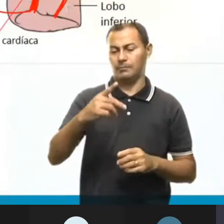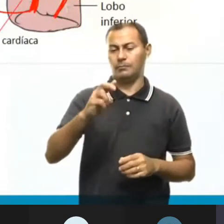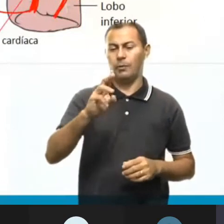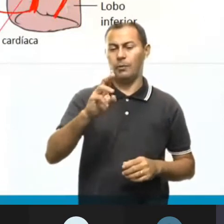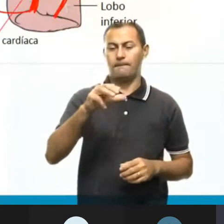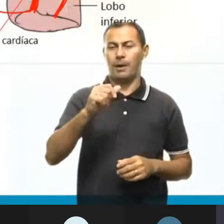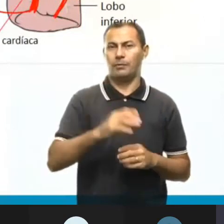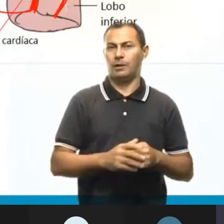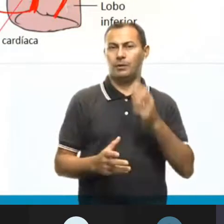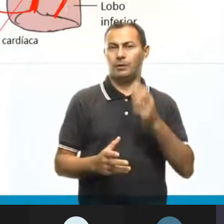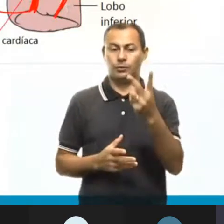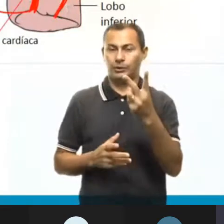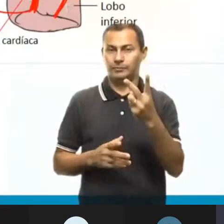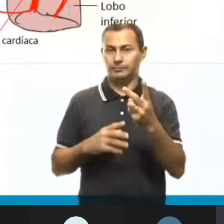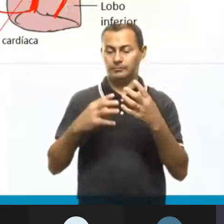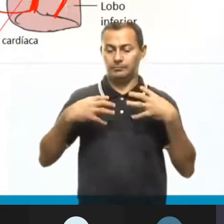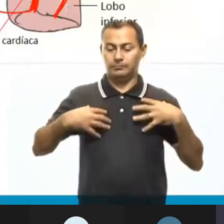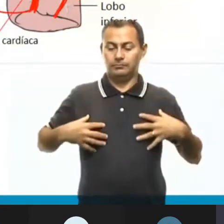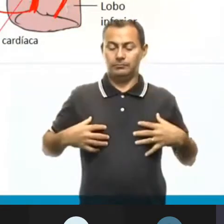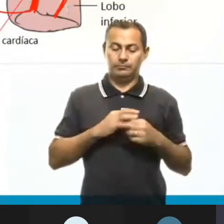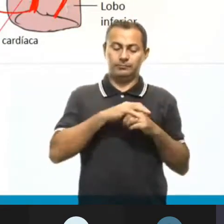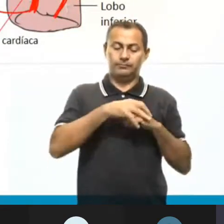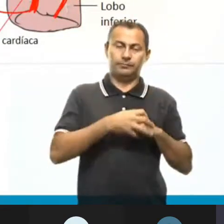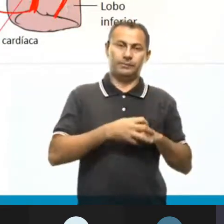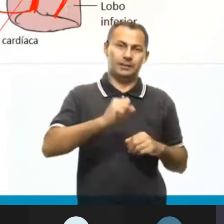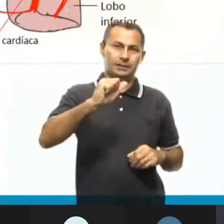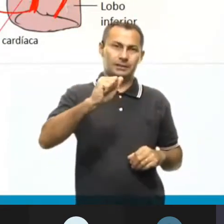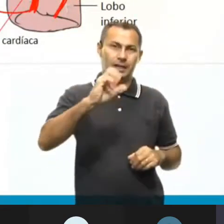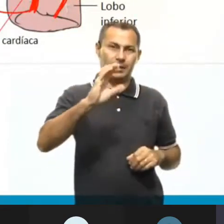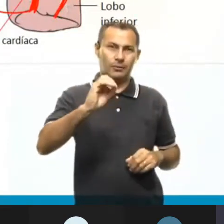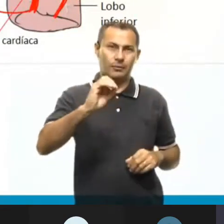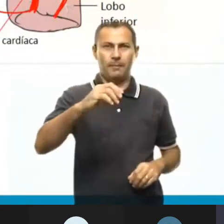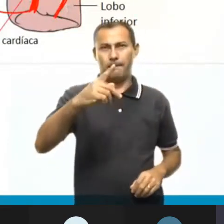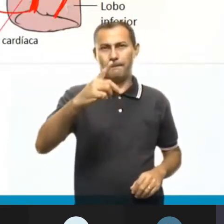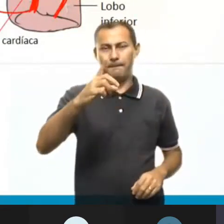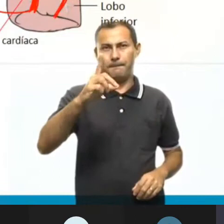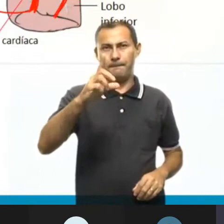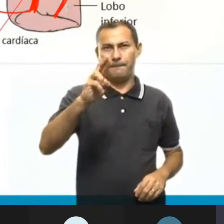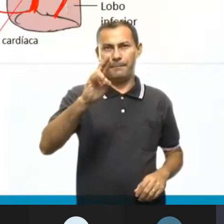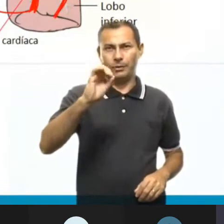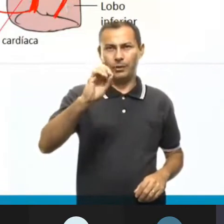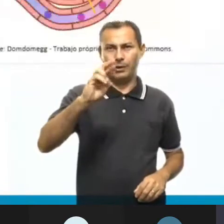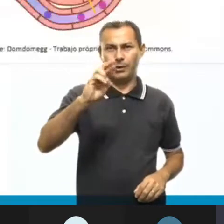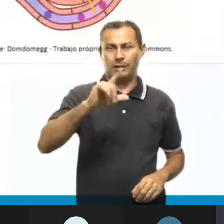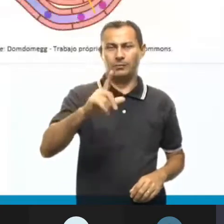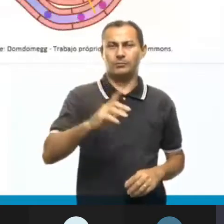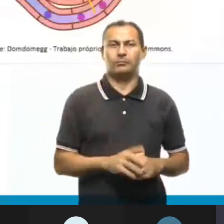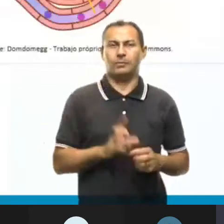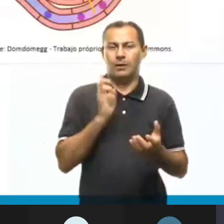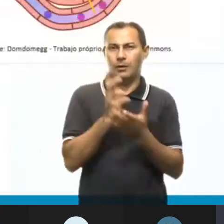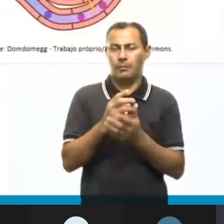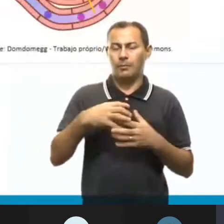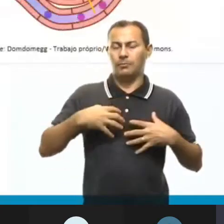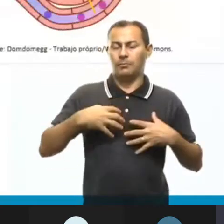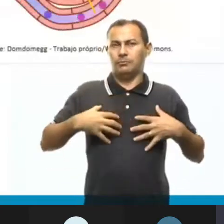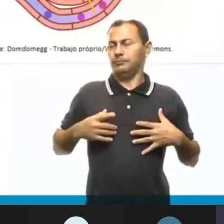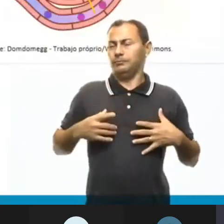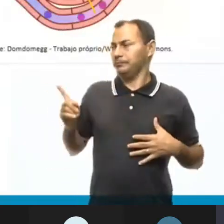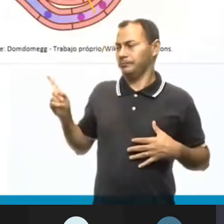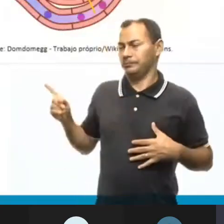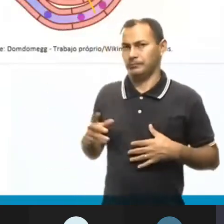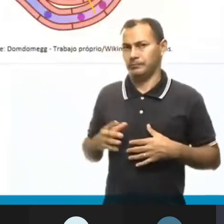pulmões, né, os 2 são revestidos aí pelo saco pleural. E continuando a falar do pulmão, né? Então, aqui eu falei que